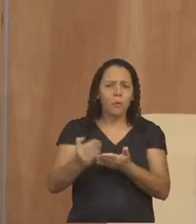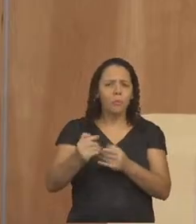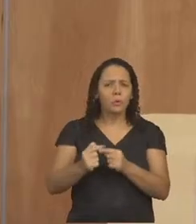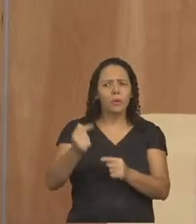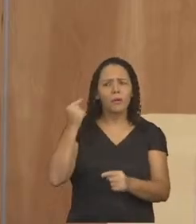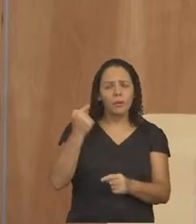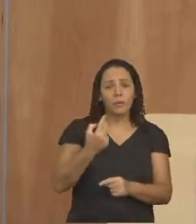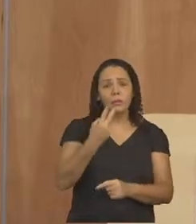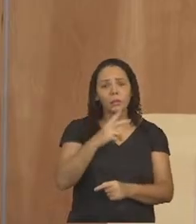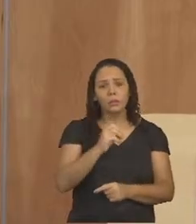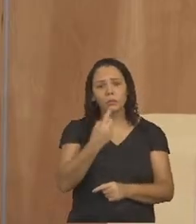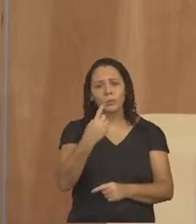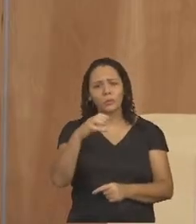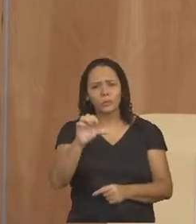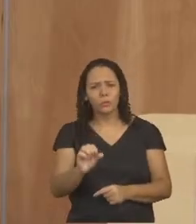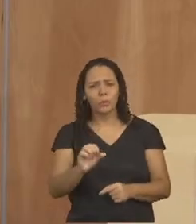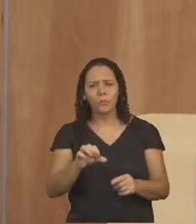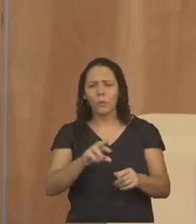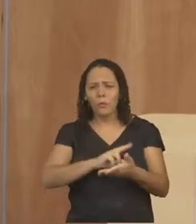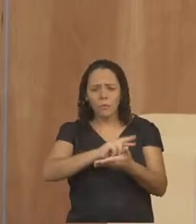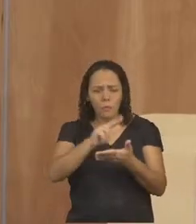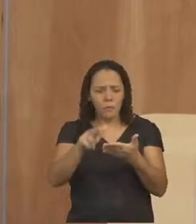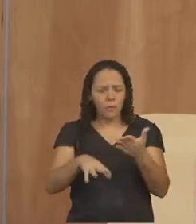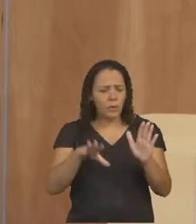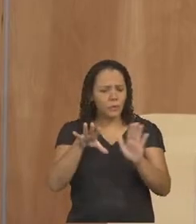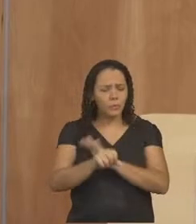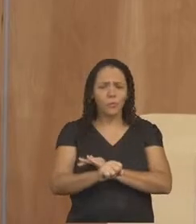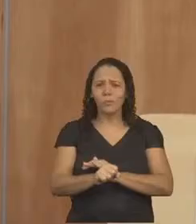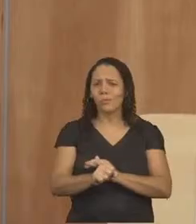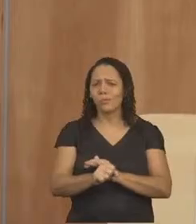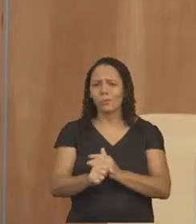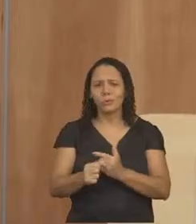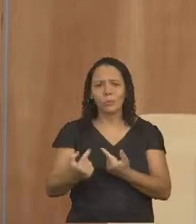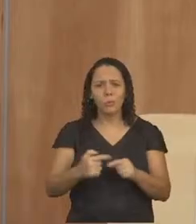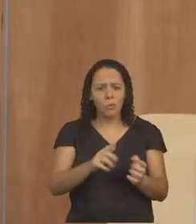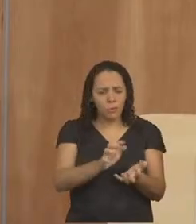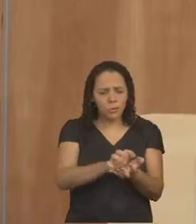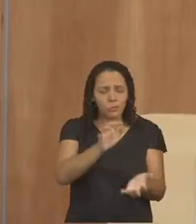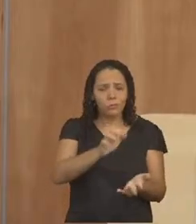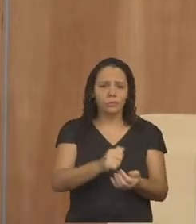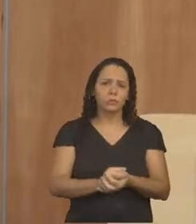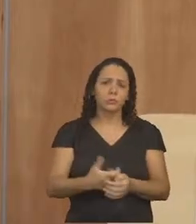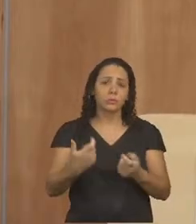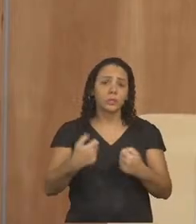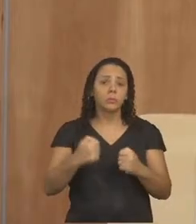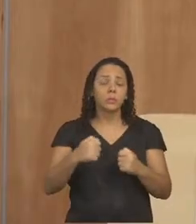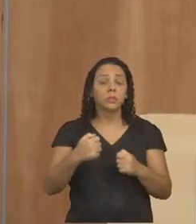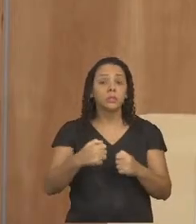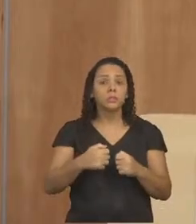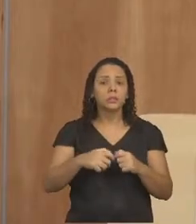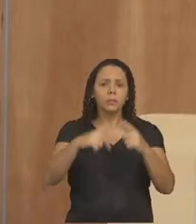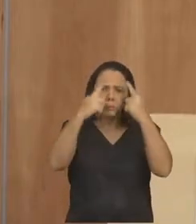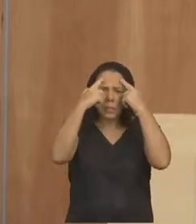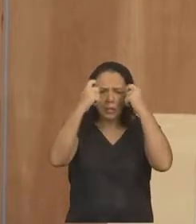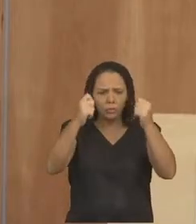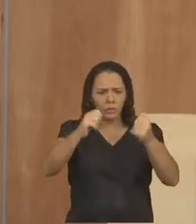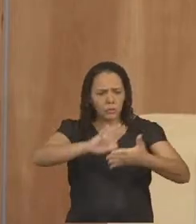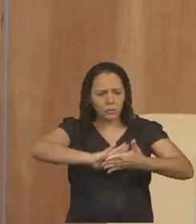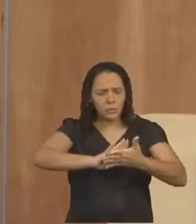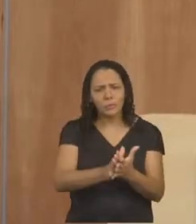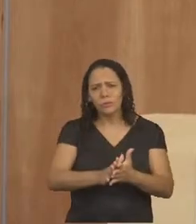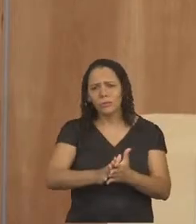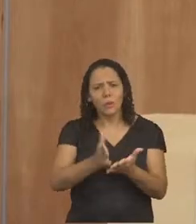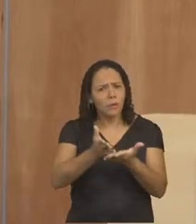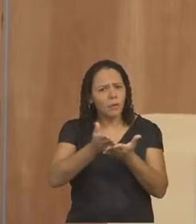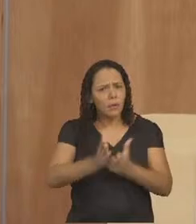muitas fraudes cometidas contra o idoso. Então é preciso combater todas as formas de violência contra o idoso, não só